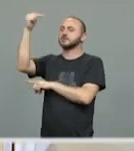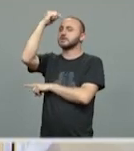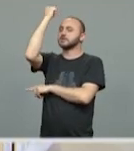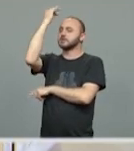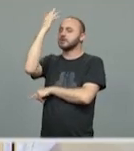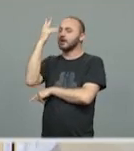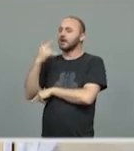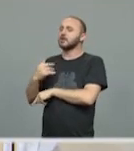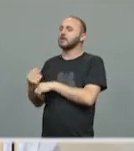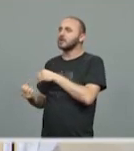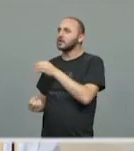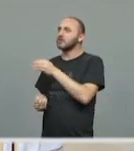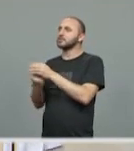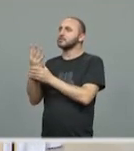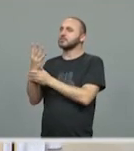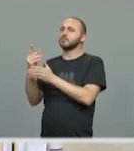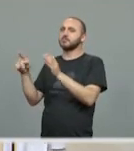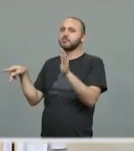A santidade